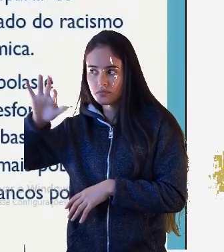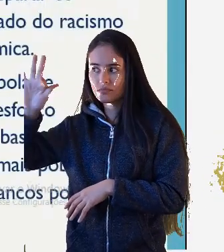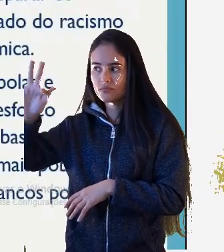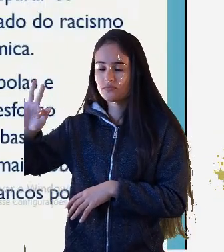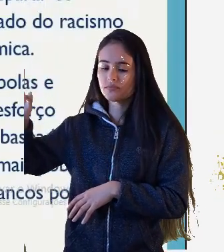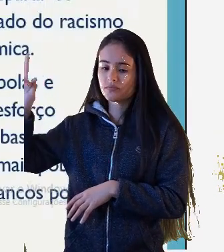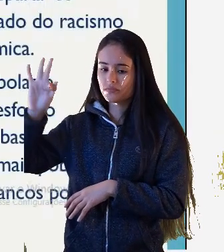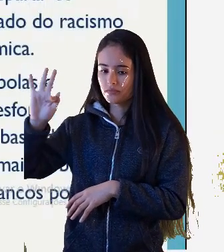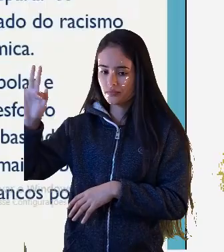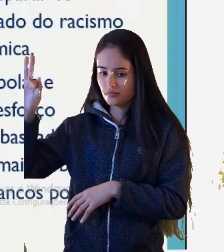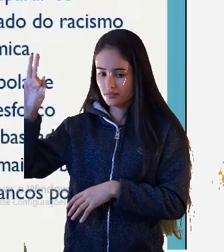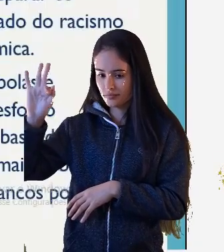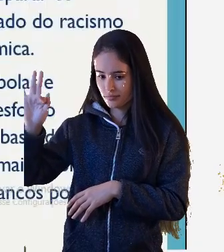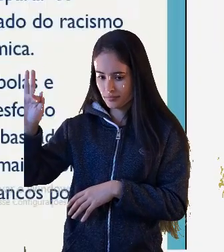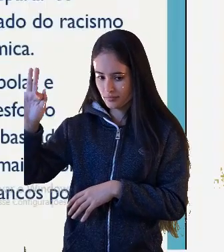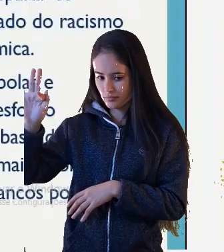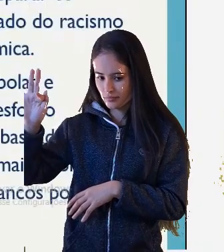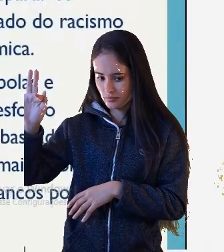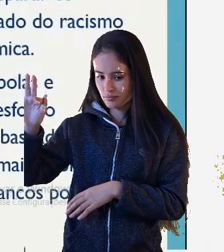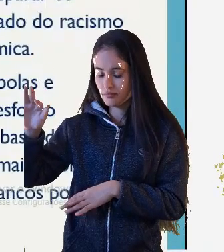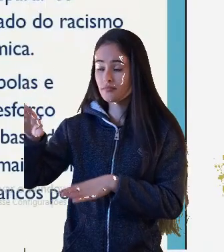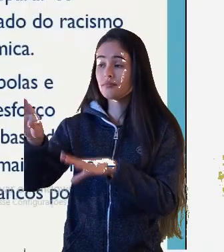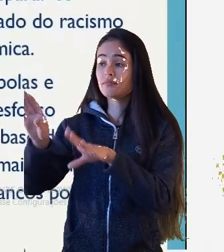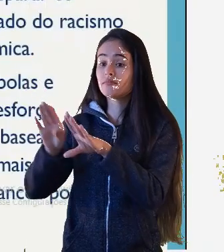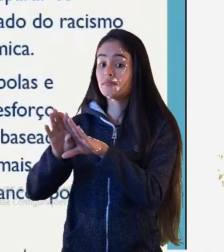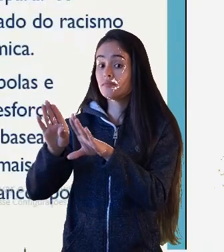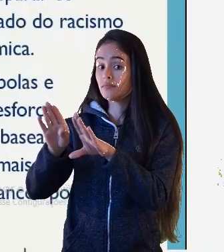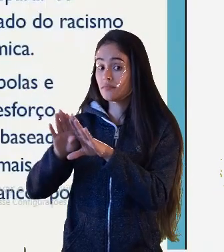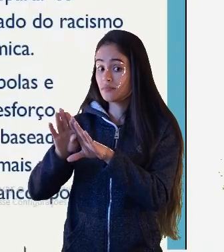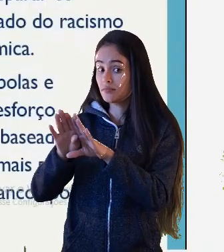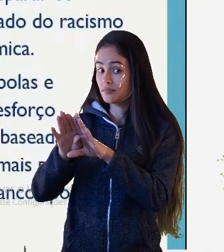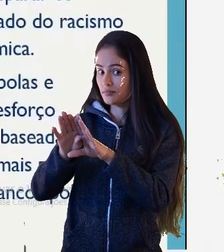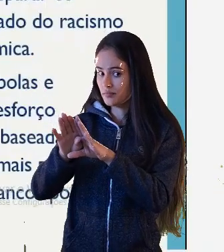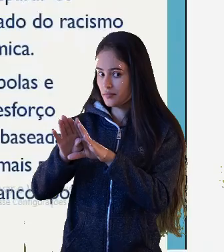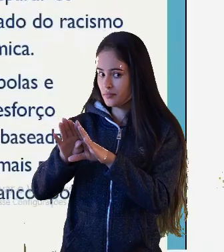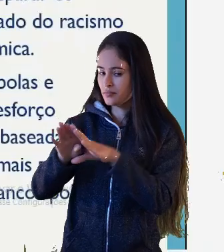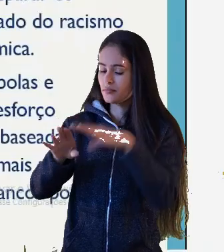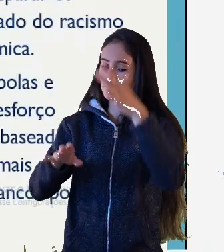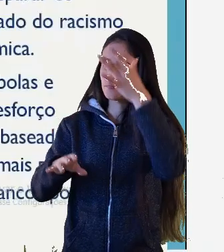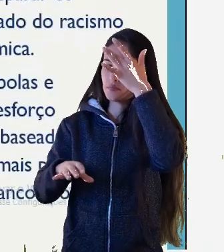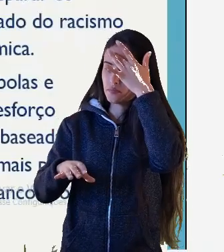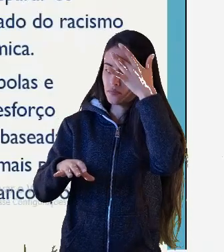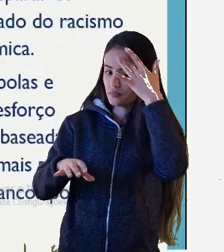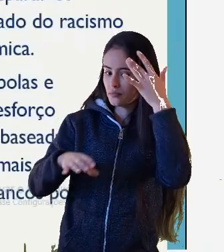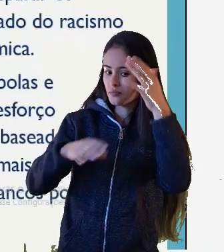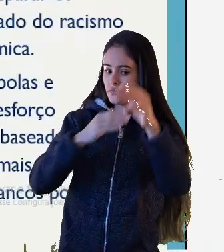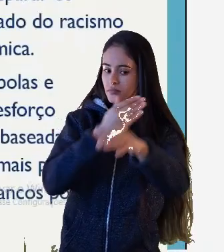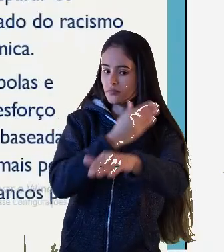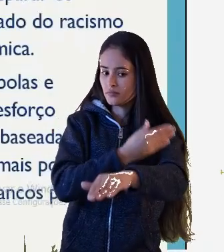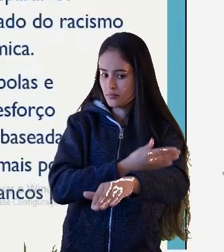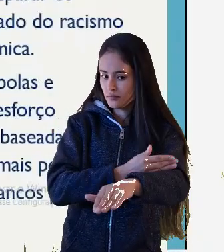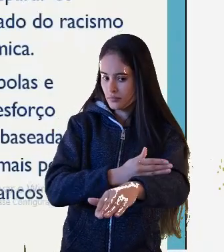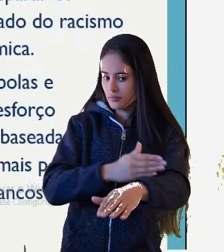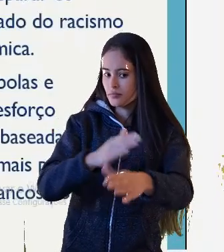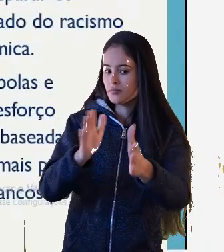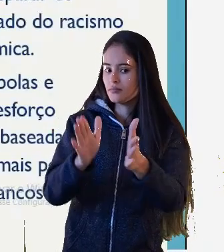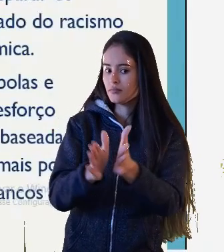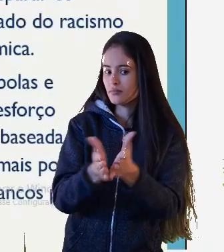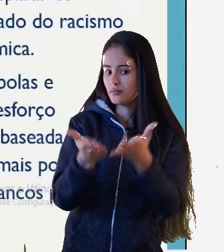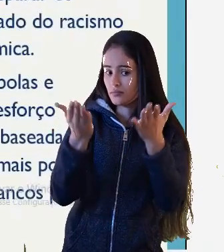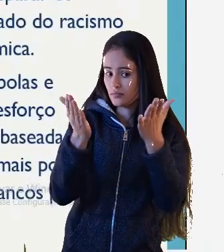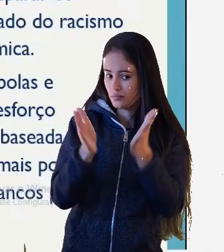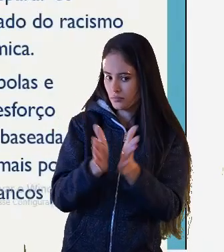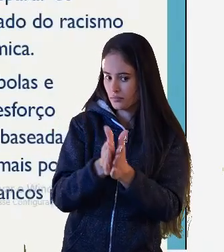50% é que nós temos uma fatia para as cotas raciais. Esses 50% são todos para quem vem de escola pública, né? Então, os nossos